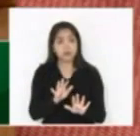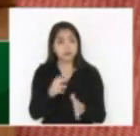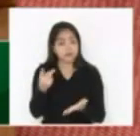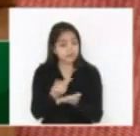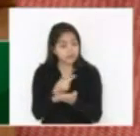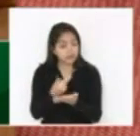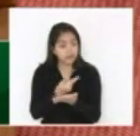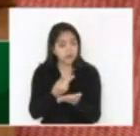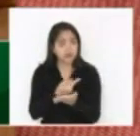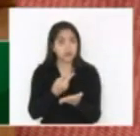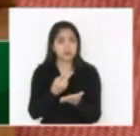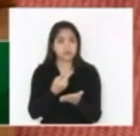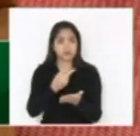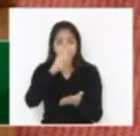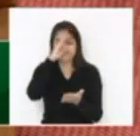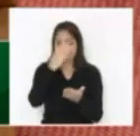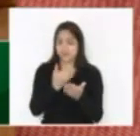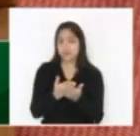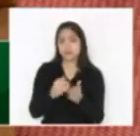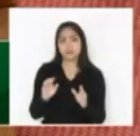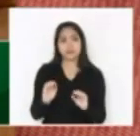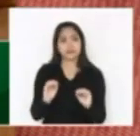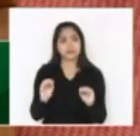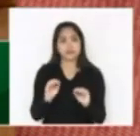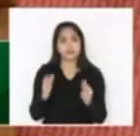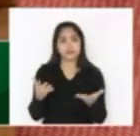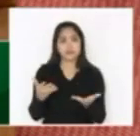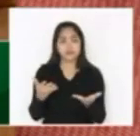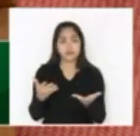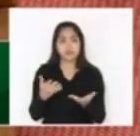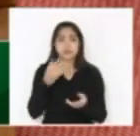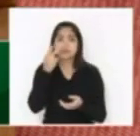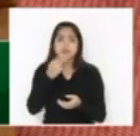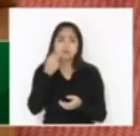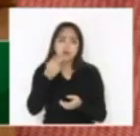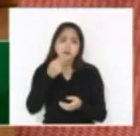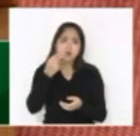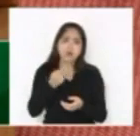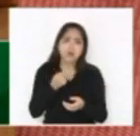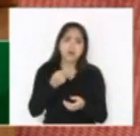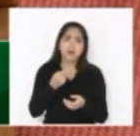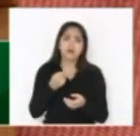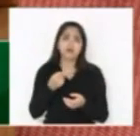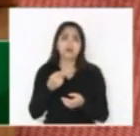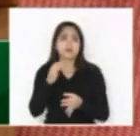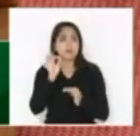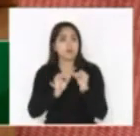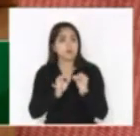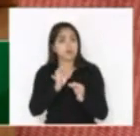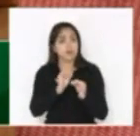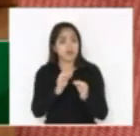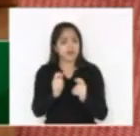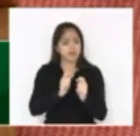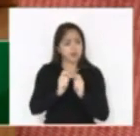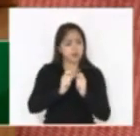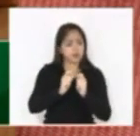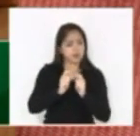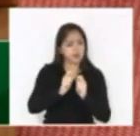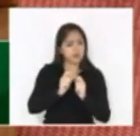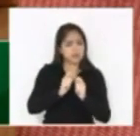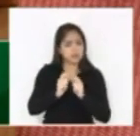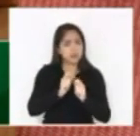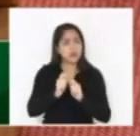um erro sem limite, eu nem acredito isso. Porque se disser, bom, vamos enxugar, o governo já enxugou, o governo